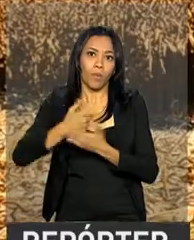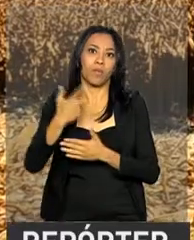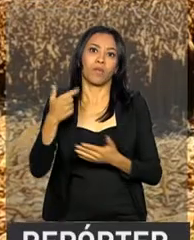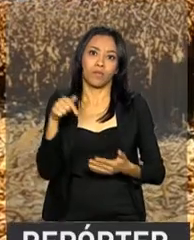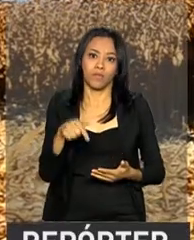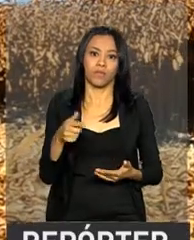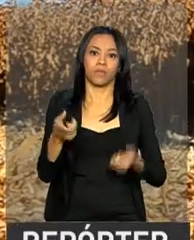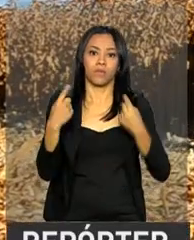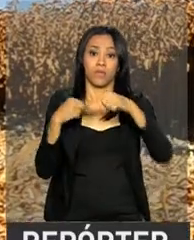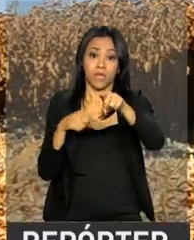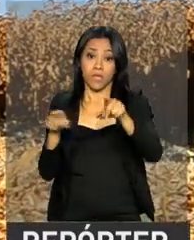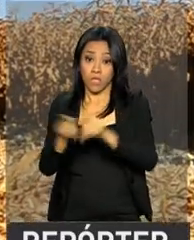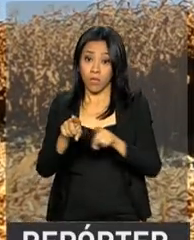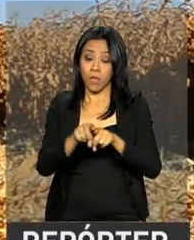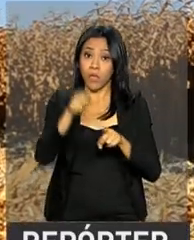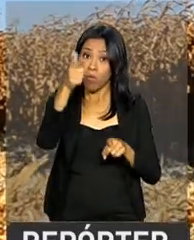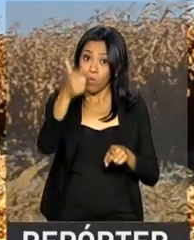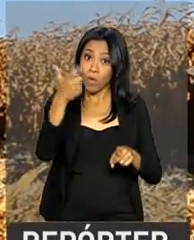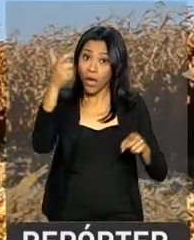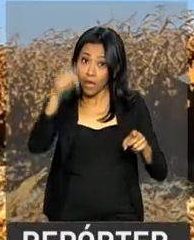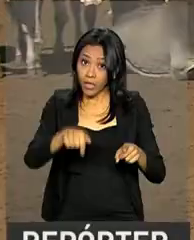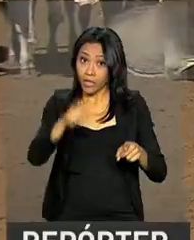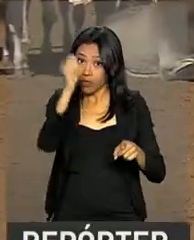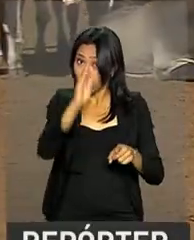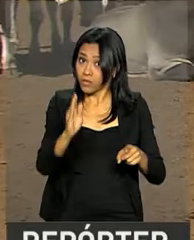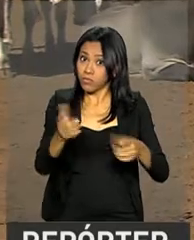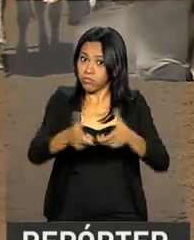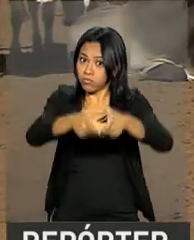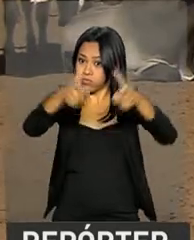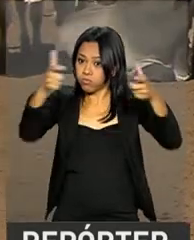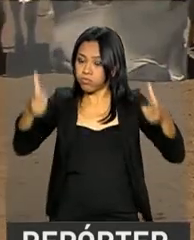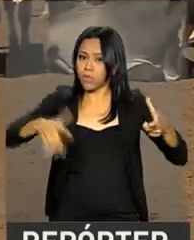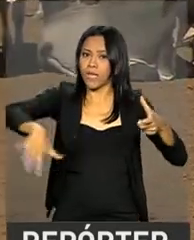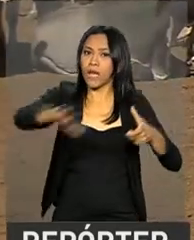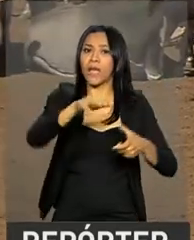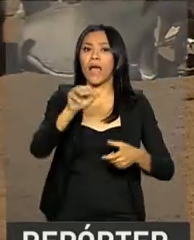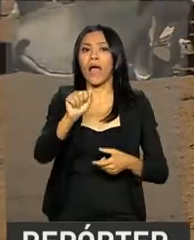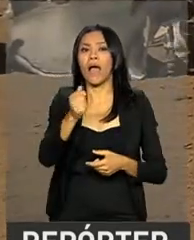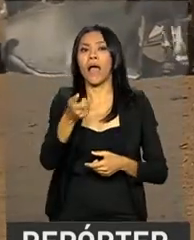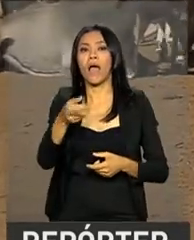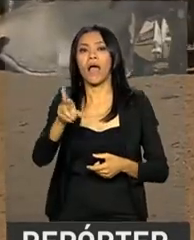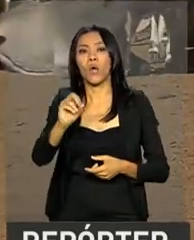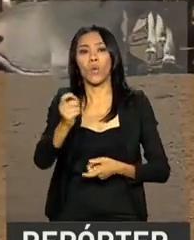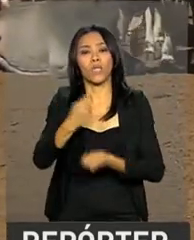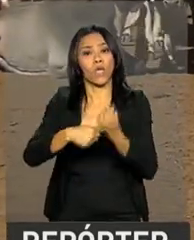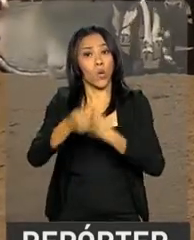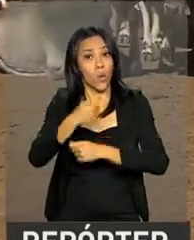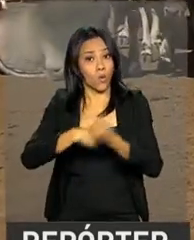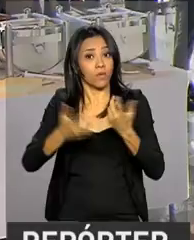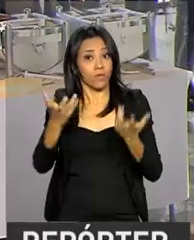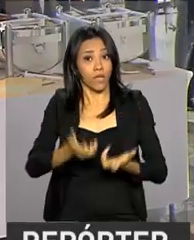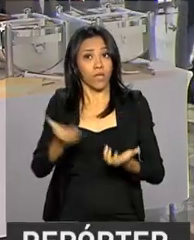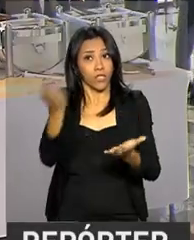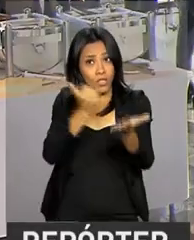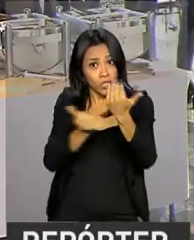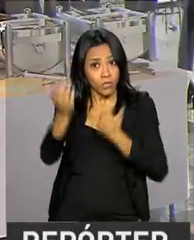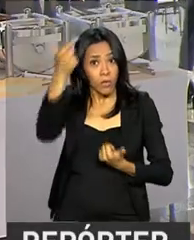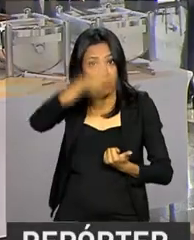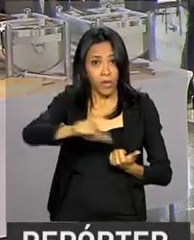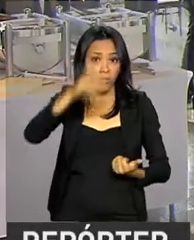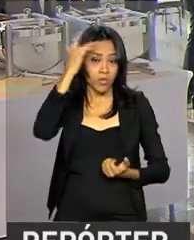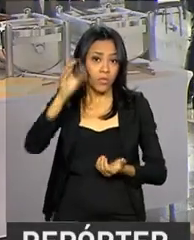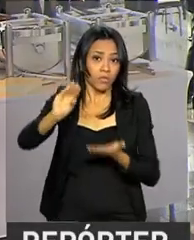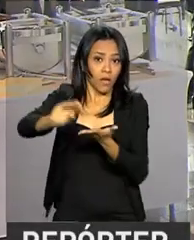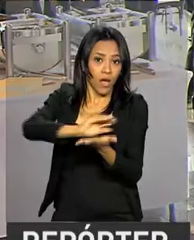produto celeiro de grandes oportunidades de negócios o setor do agronegócio que ela atrai cada vez mais investidores para isso o